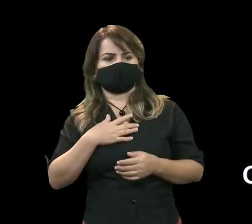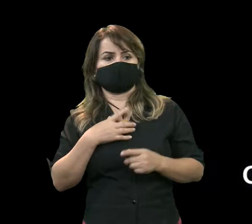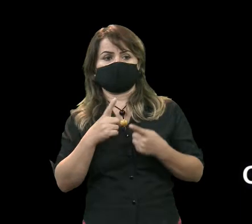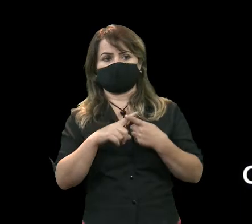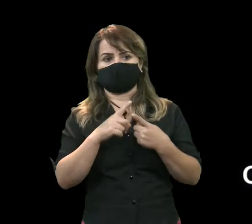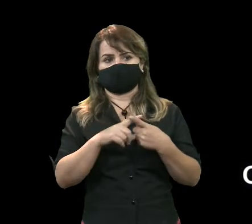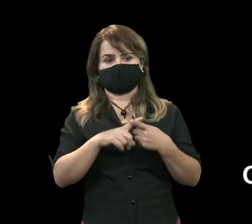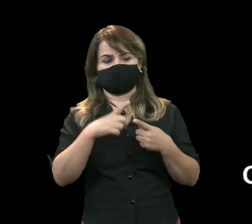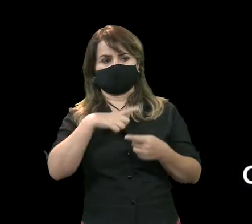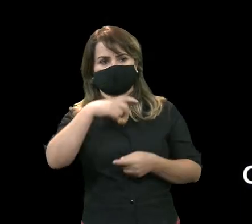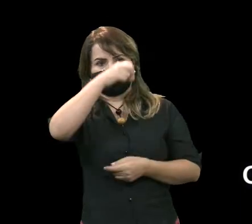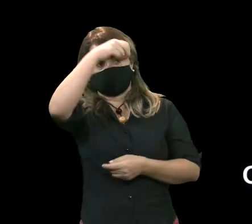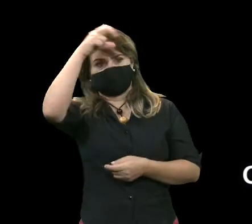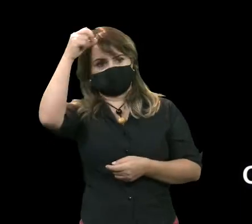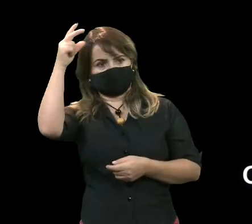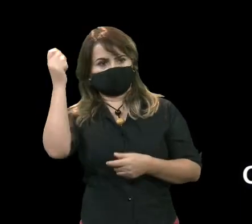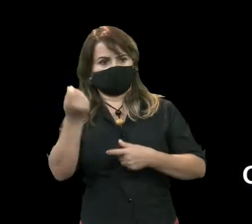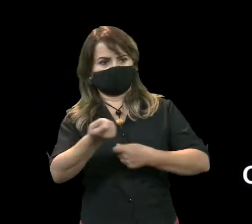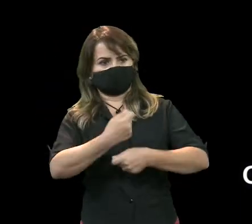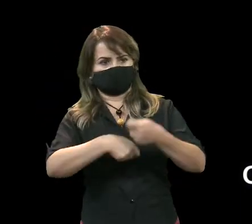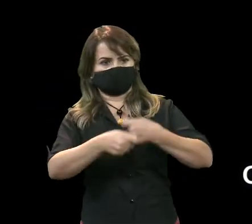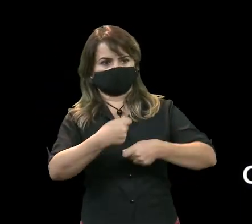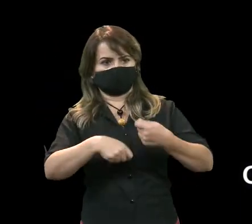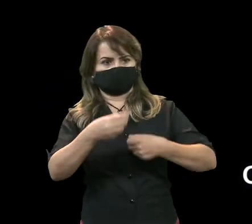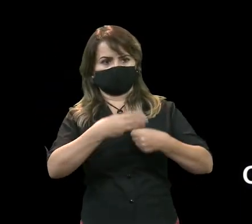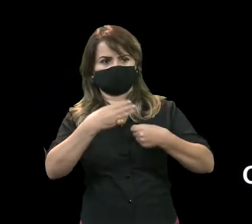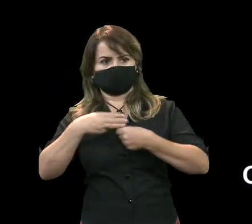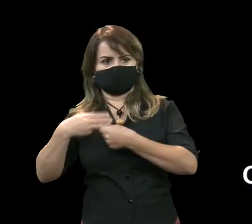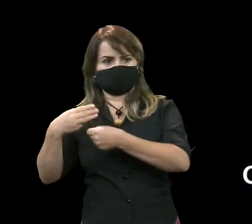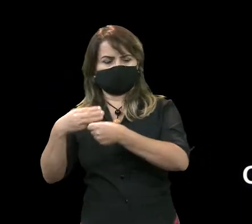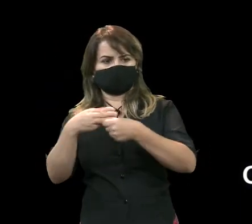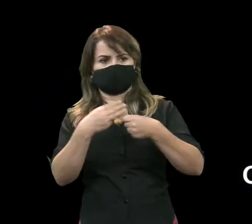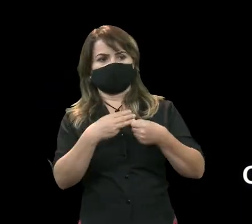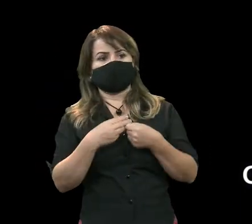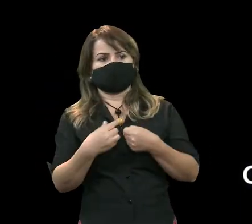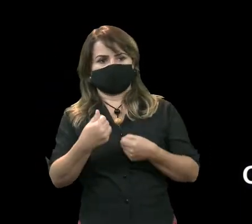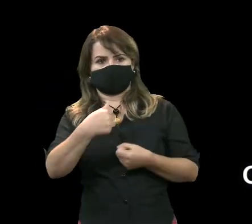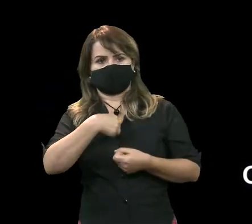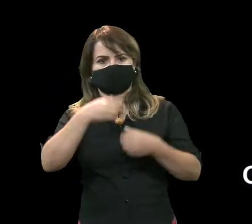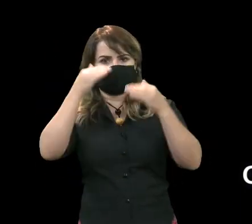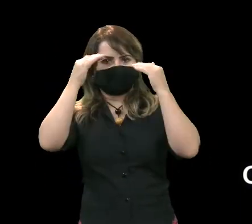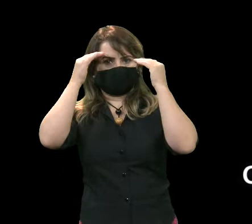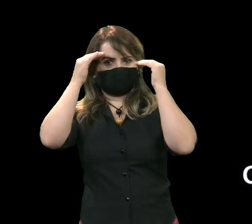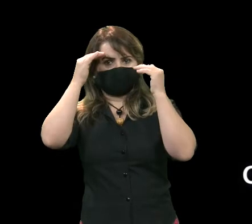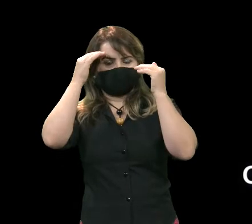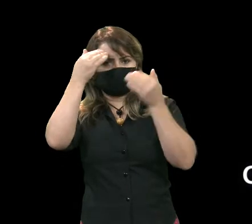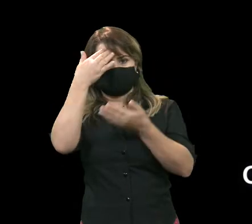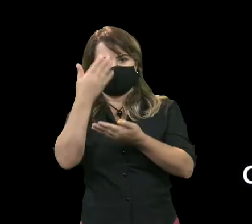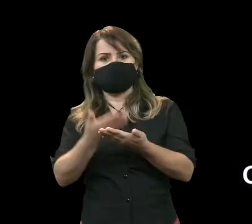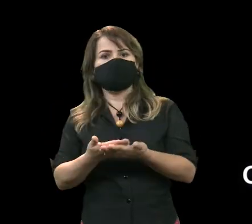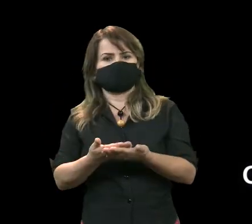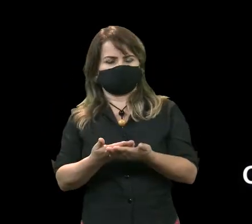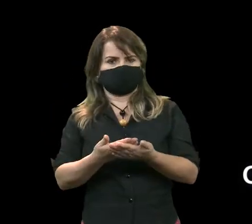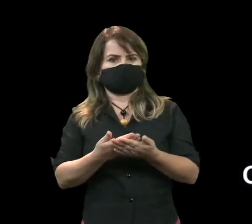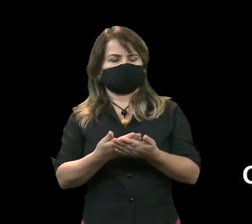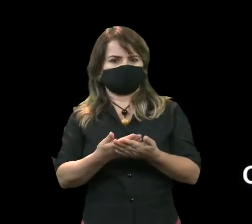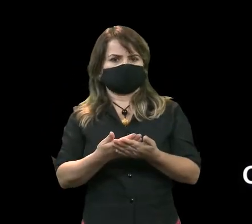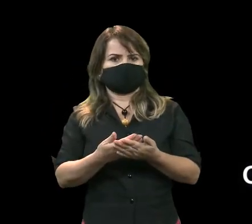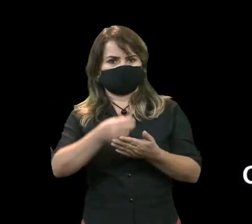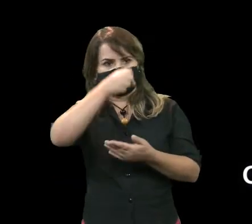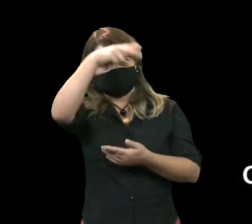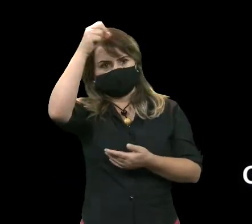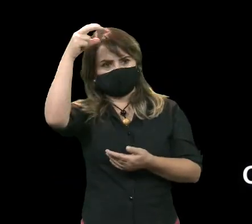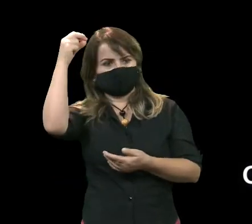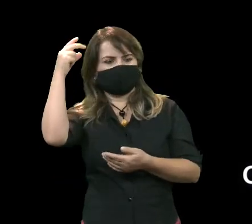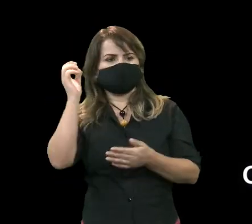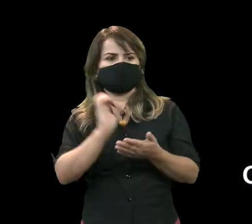municipal, a qual eu dou todo o crédito e tenho toda a confiança, tanto no prefeito como seus técnicos, secretários,